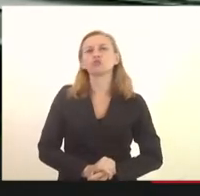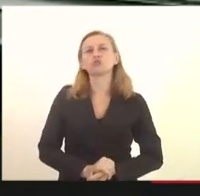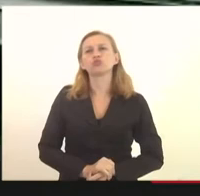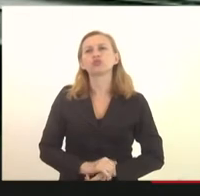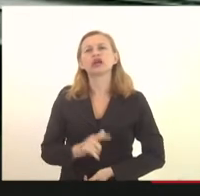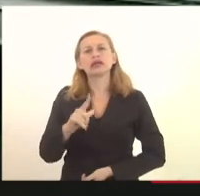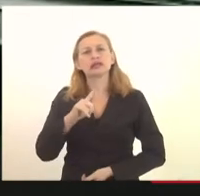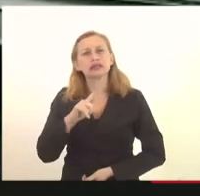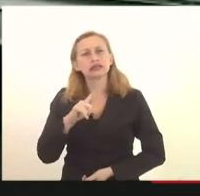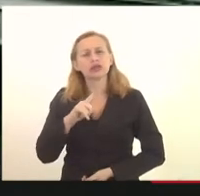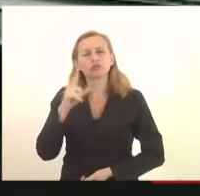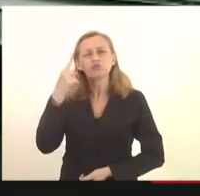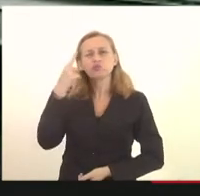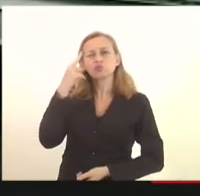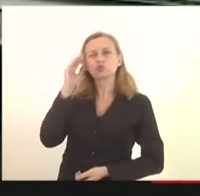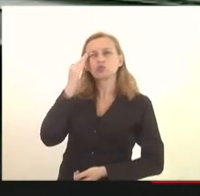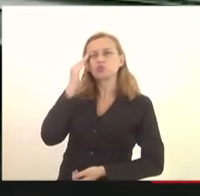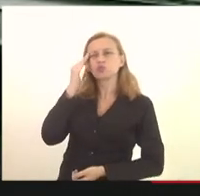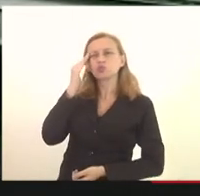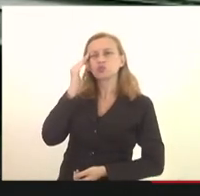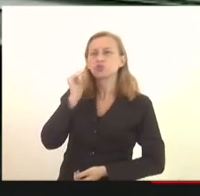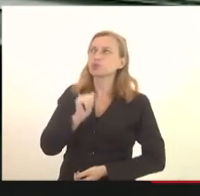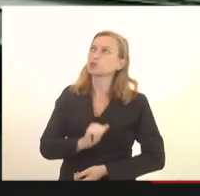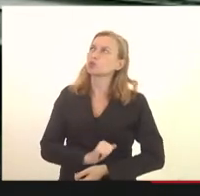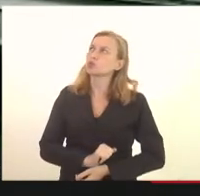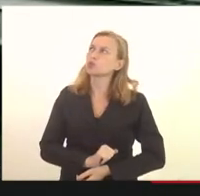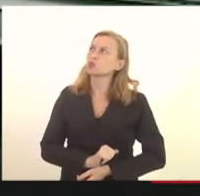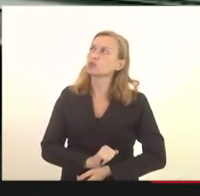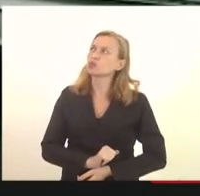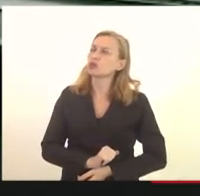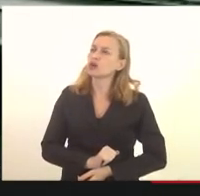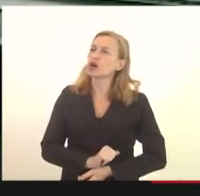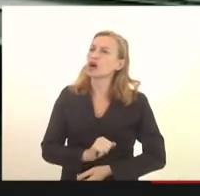uma noção em Albacora Leste,